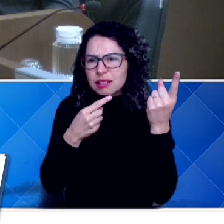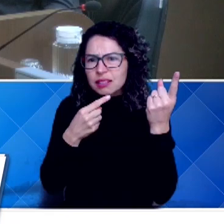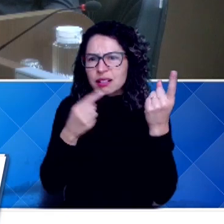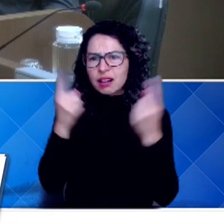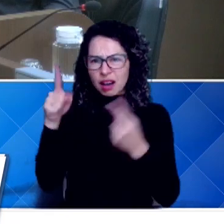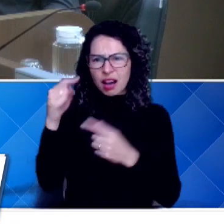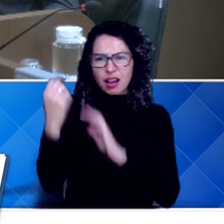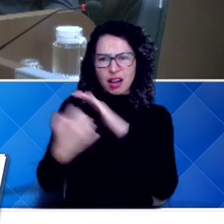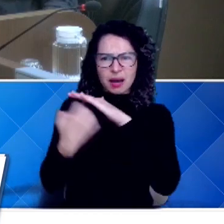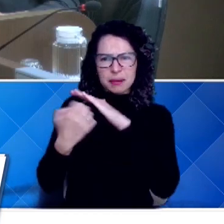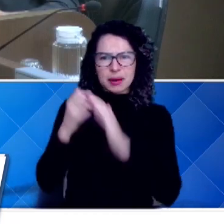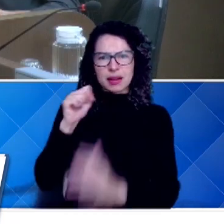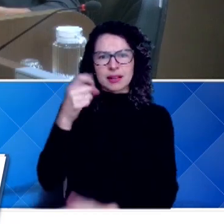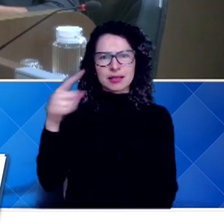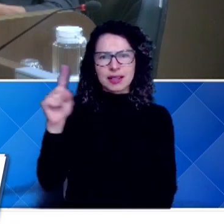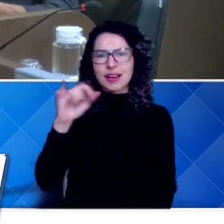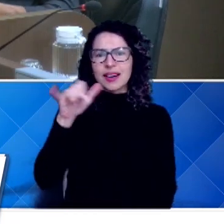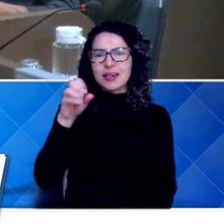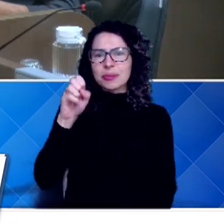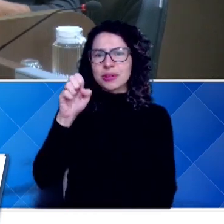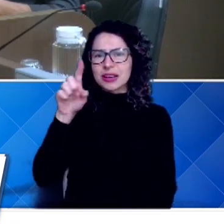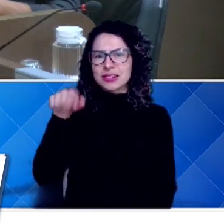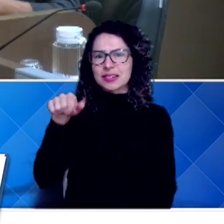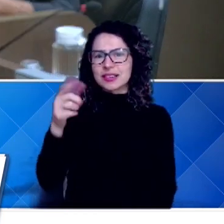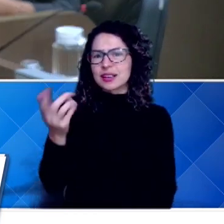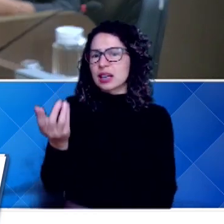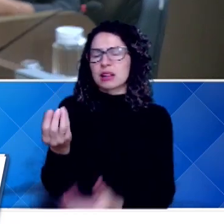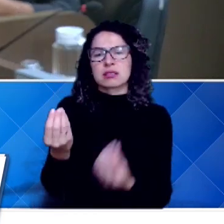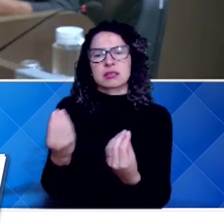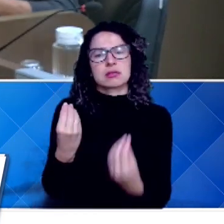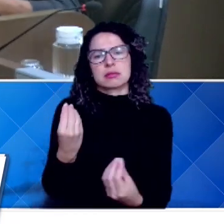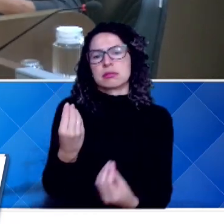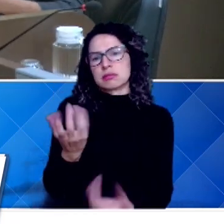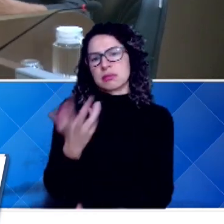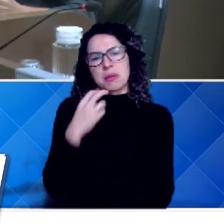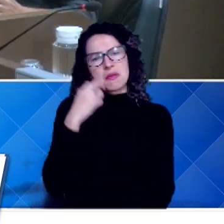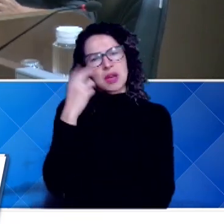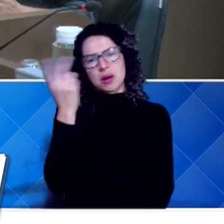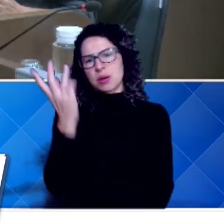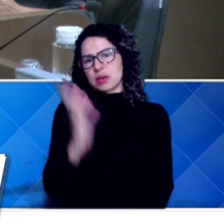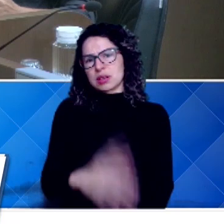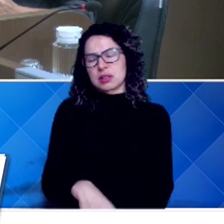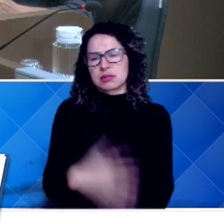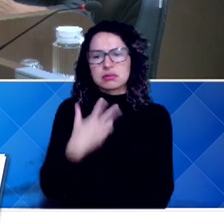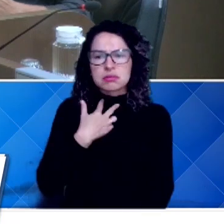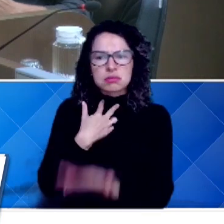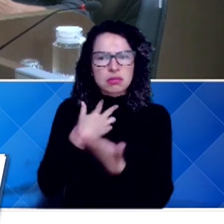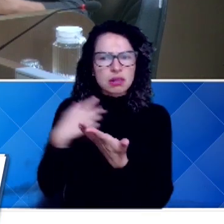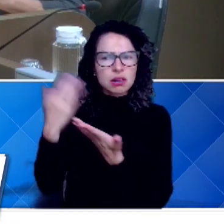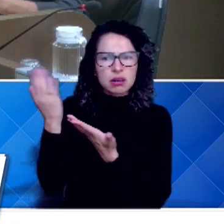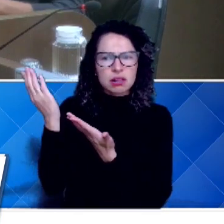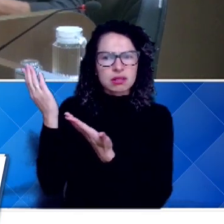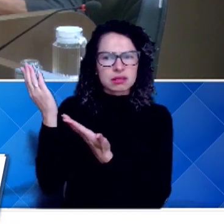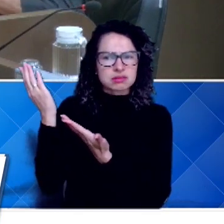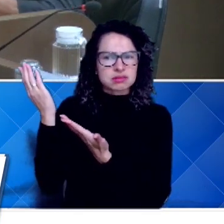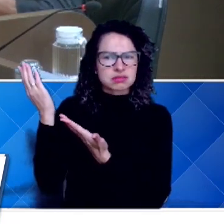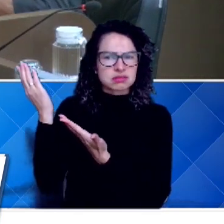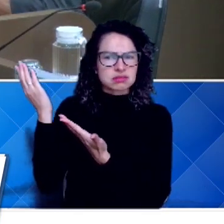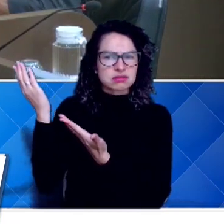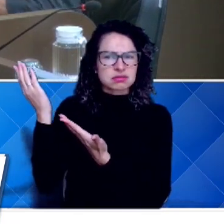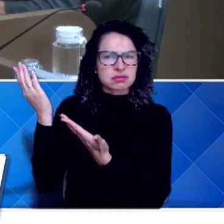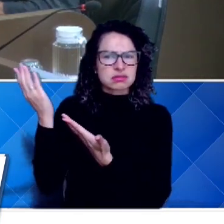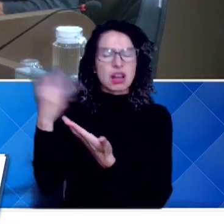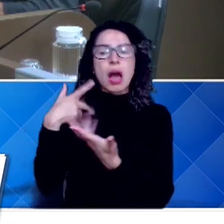José? Não tem cabimento, é uma vergonha. Não pode tratar quem